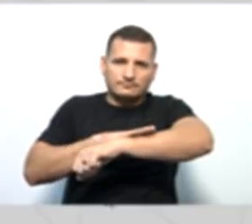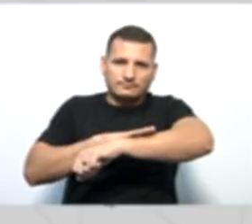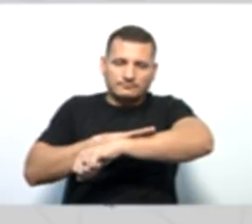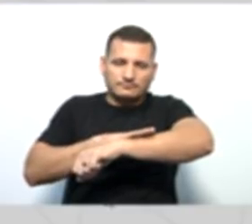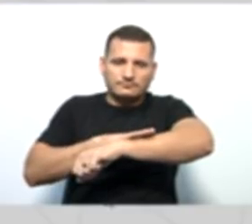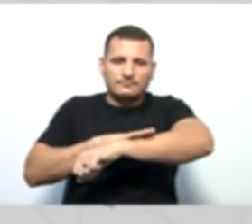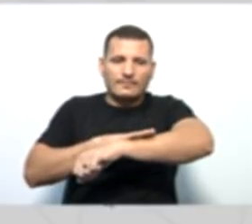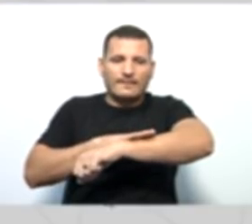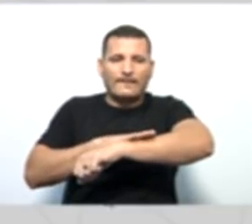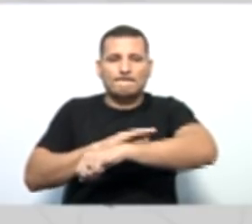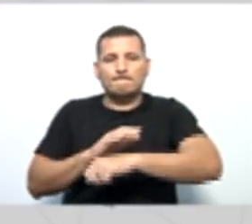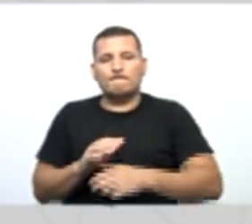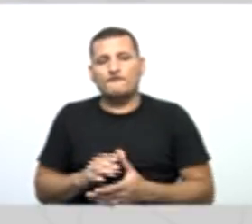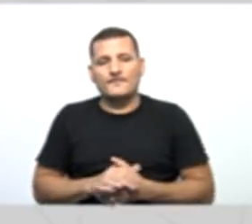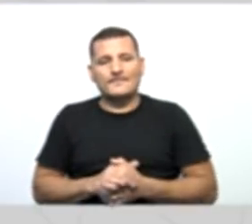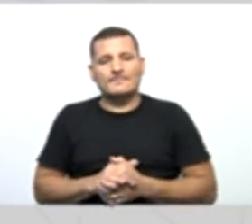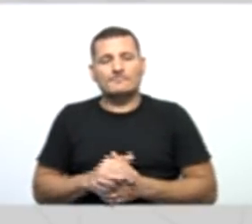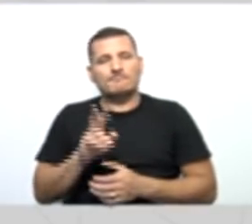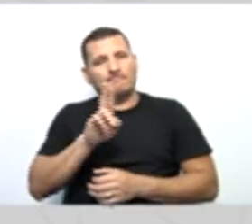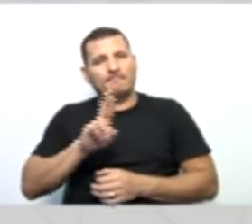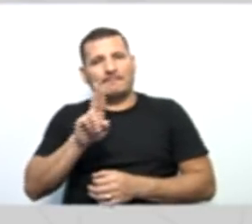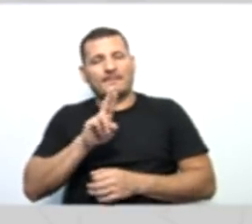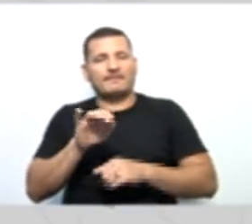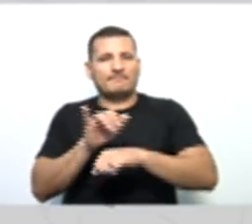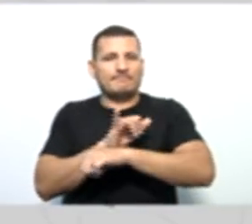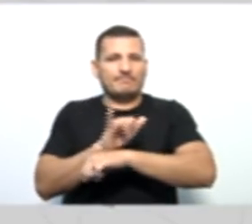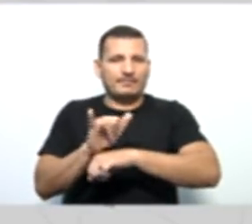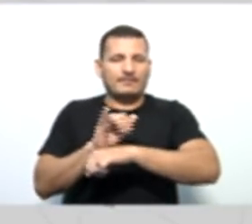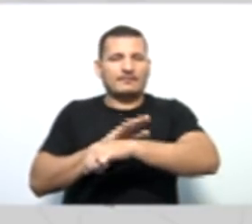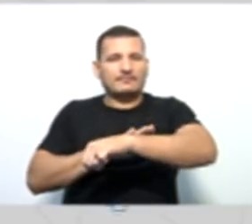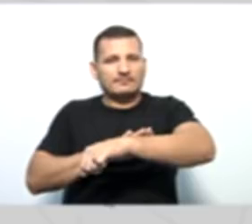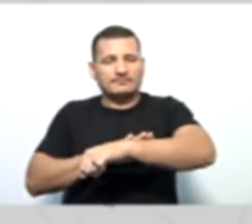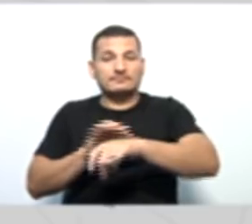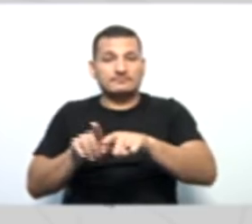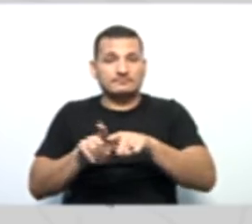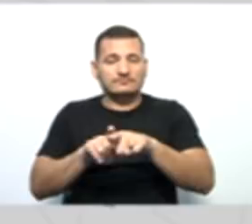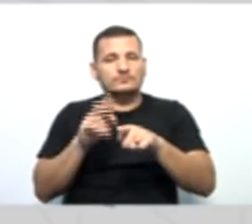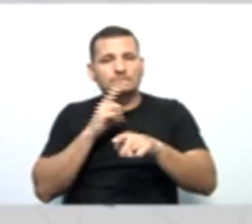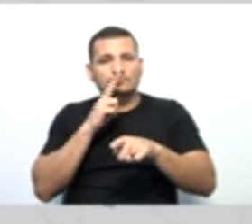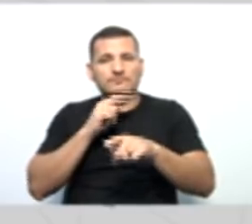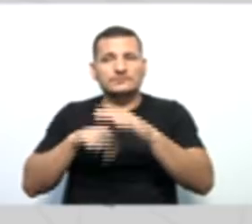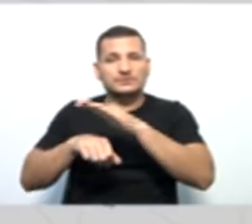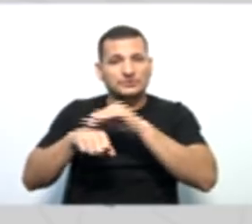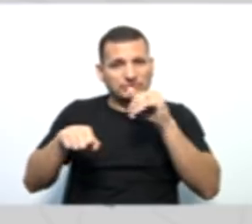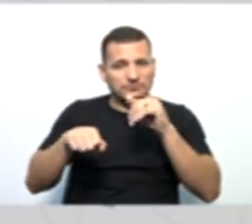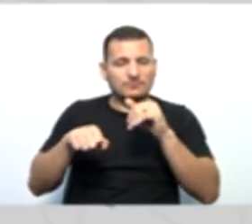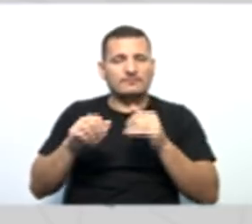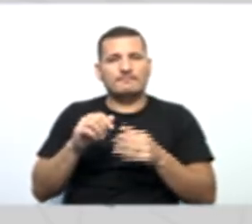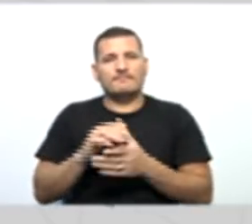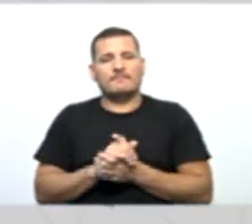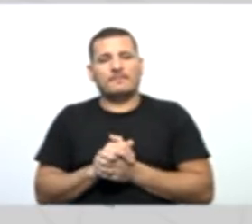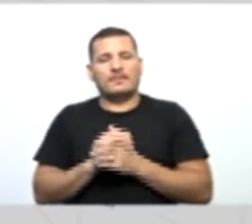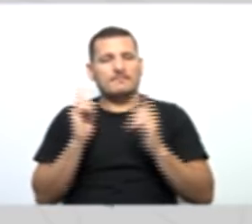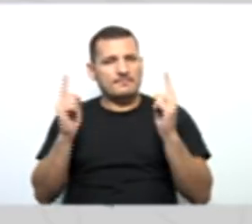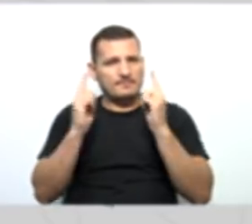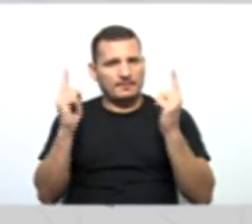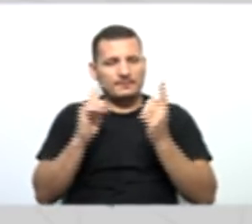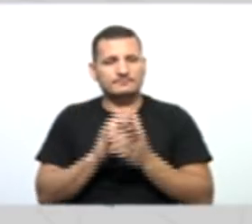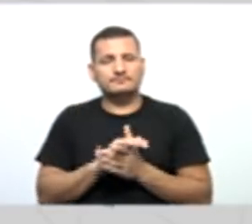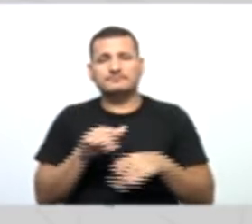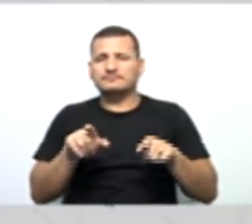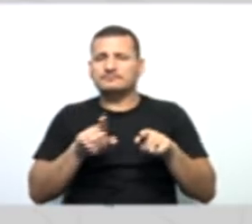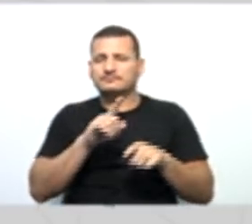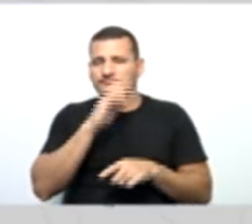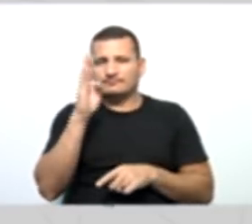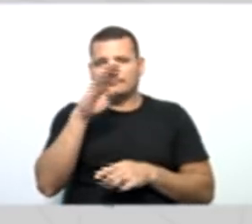vai. Usar técnicas para cessar a hemorragia, providenciar o transporte imediato da pessoa. Desmaio, volta e meia as